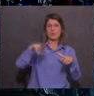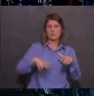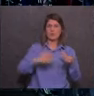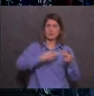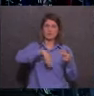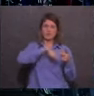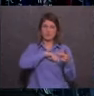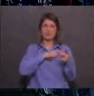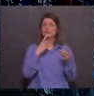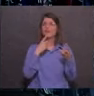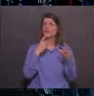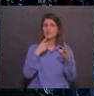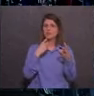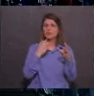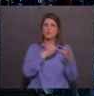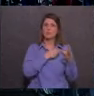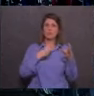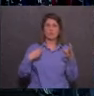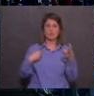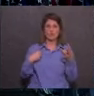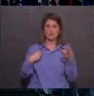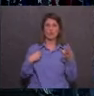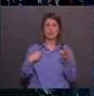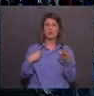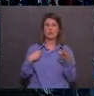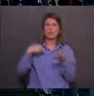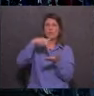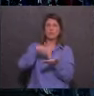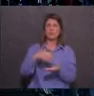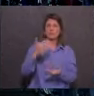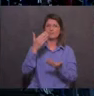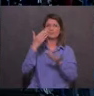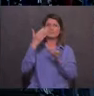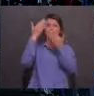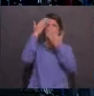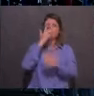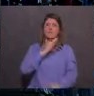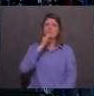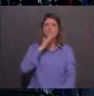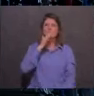espanhol, inglês e polaco. De pé, aclamemos cantando.